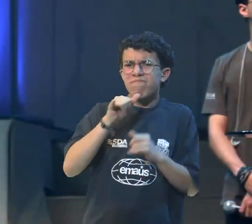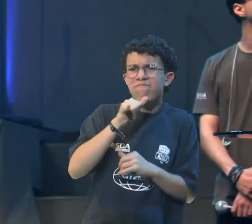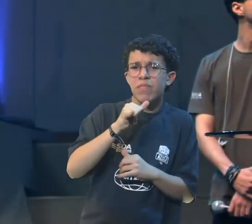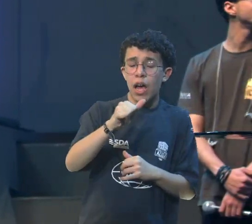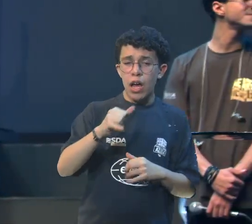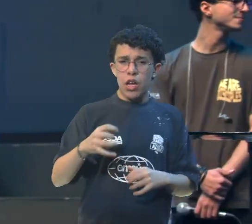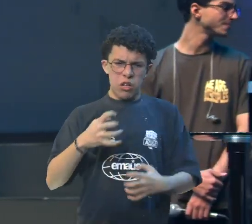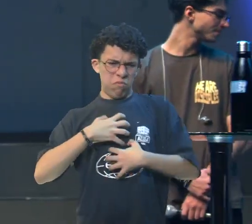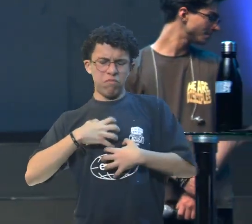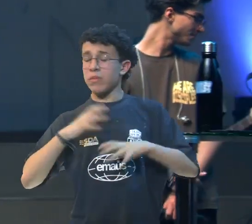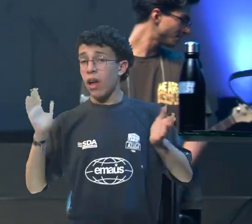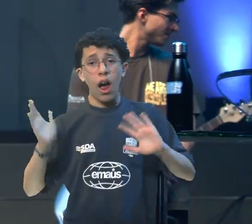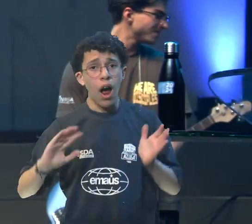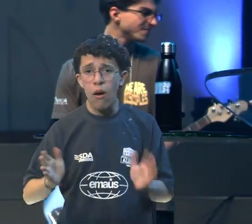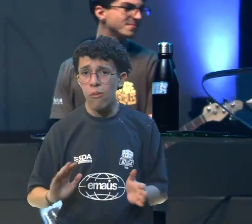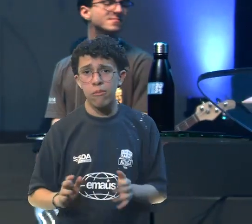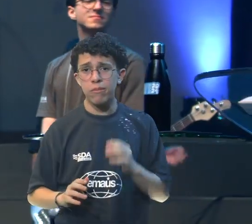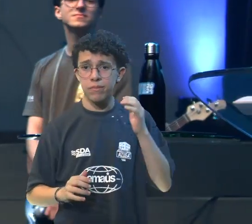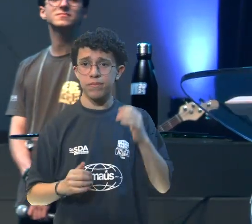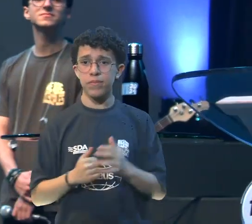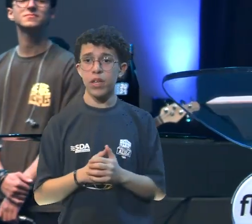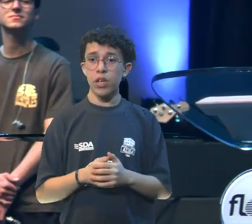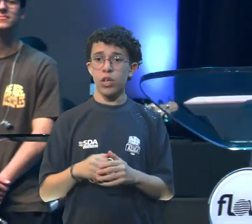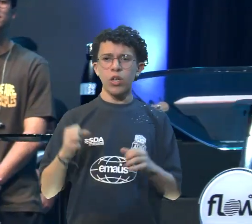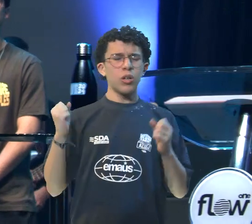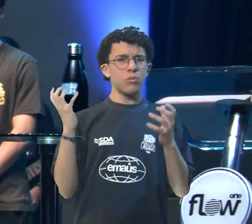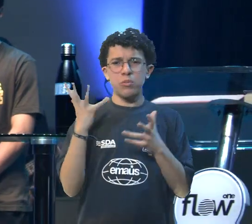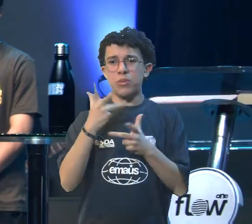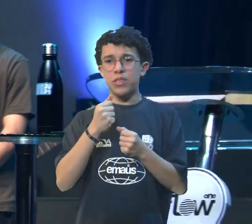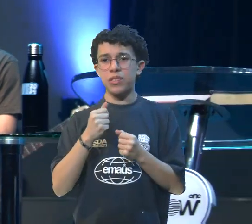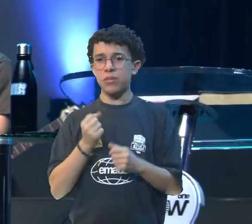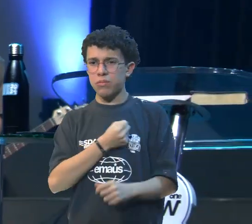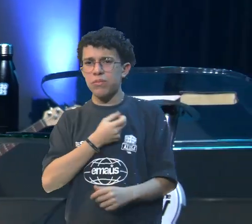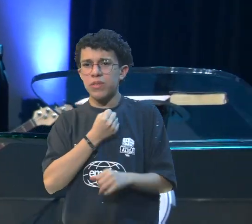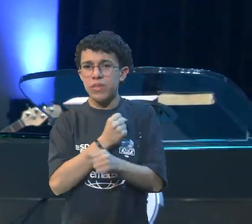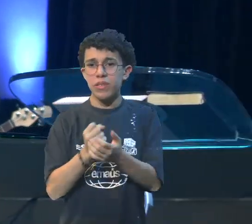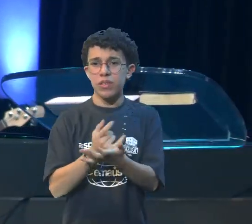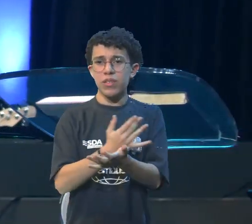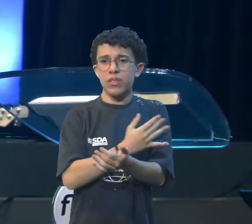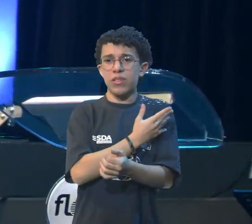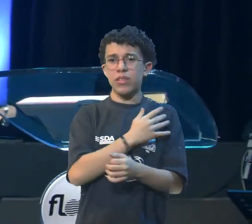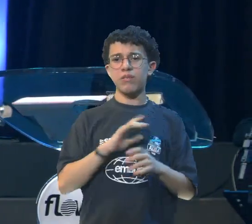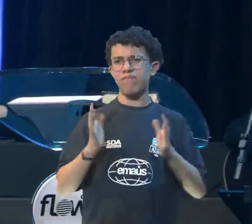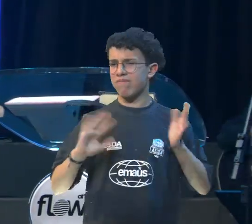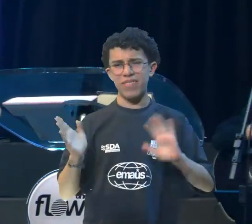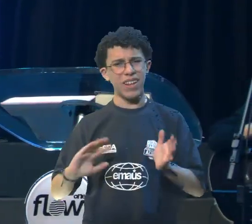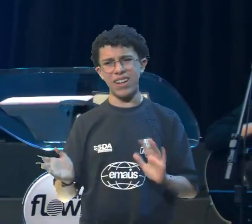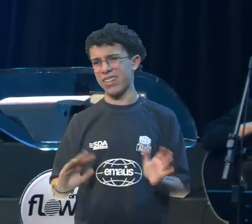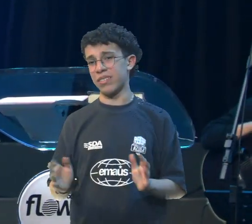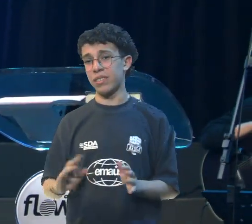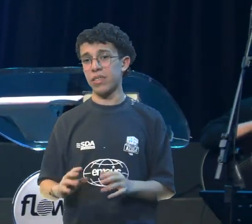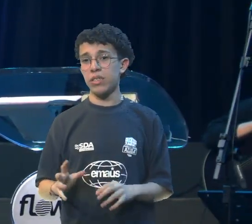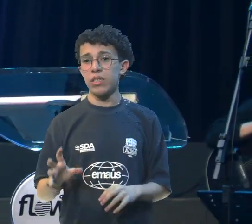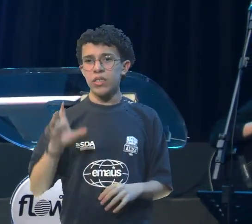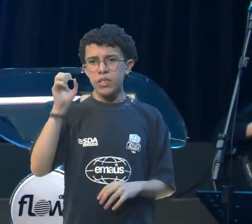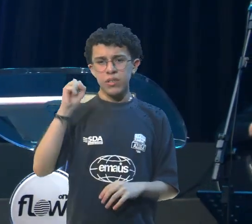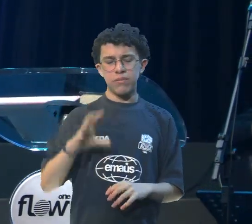emoção. Eu sei que o nosso templo é bonito, eu sei que o culto aqui é maravilhoso, mas não é só emoção.